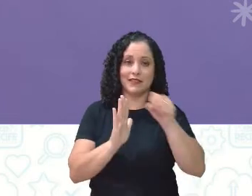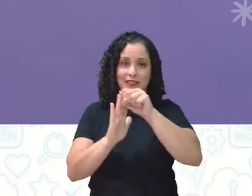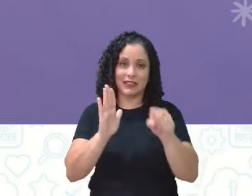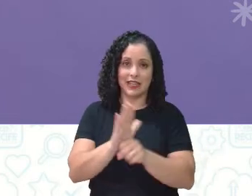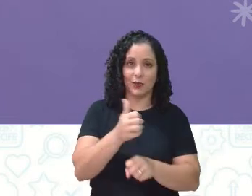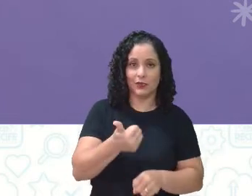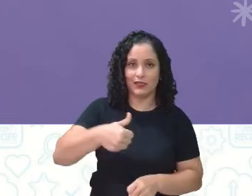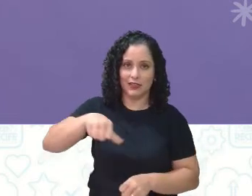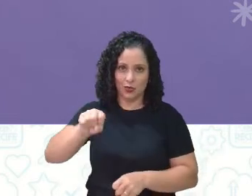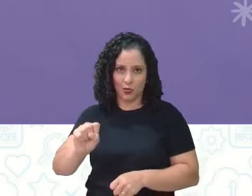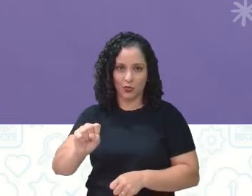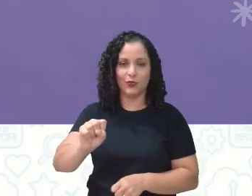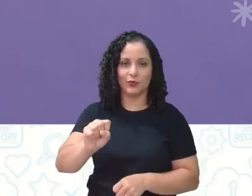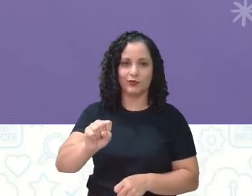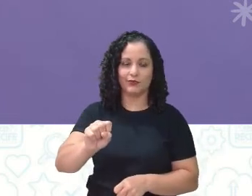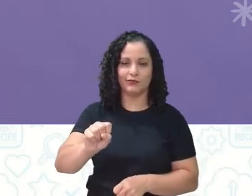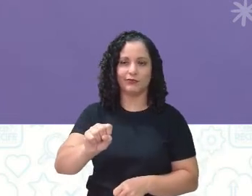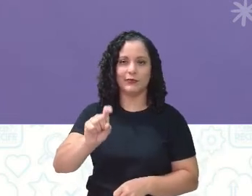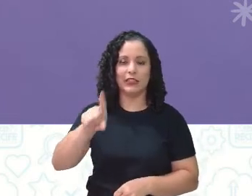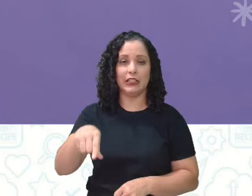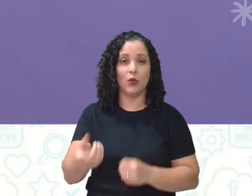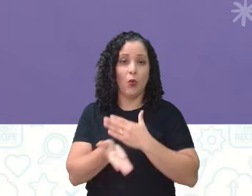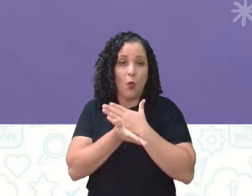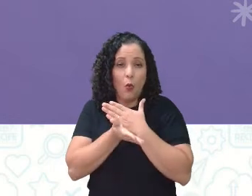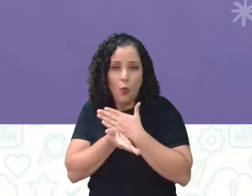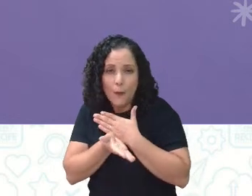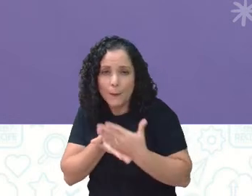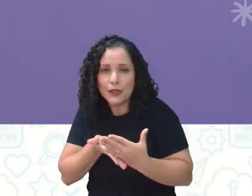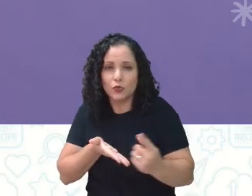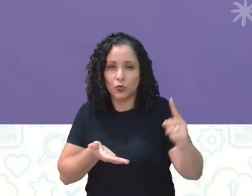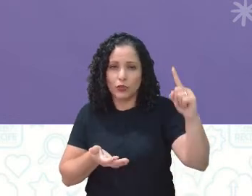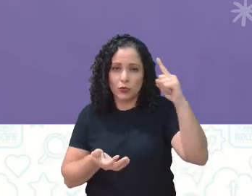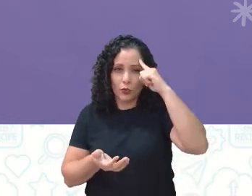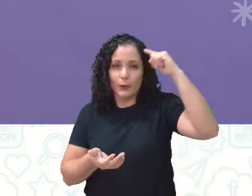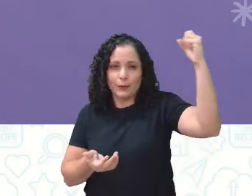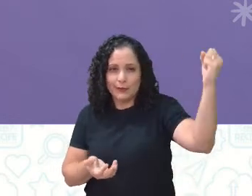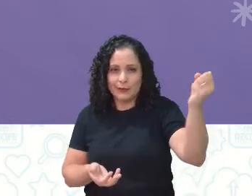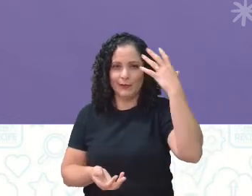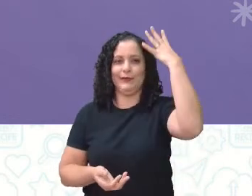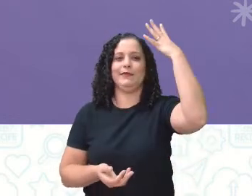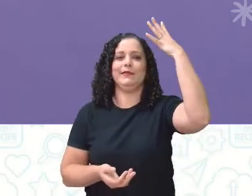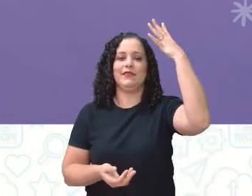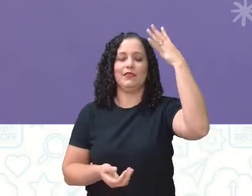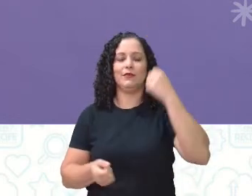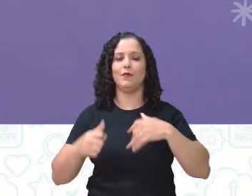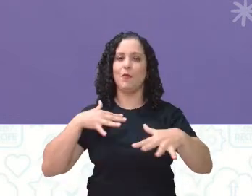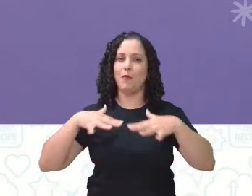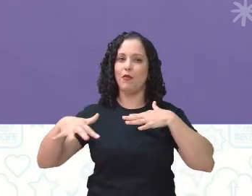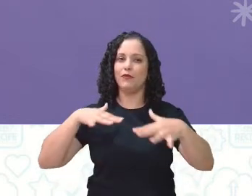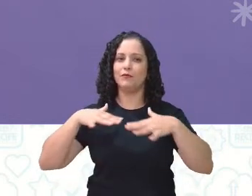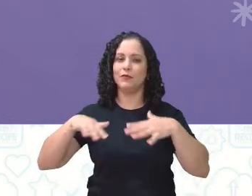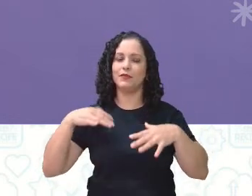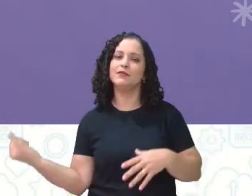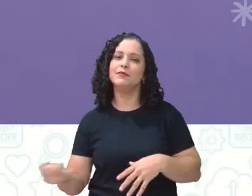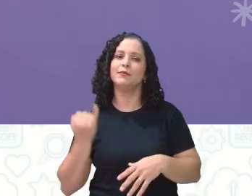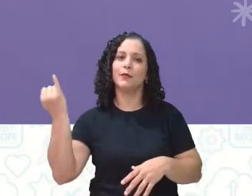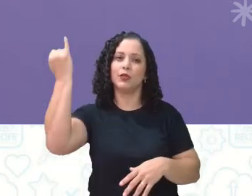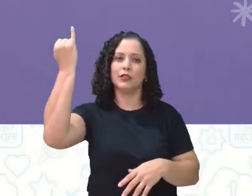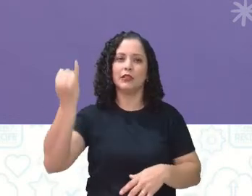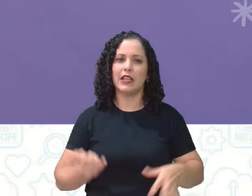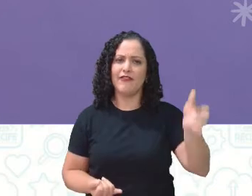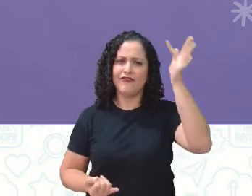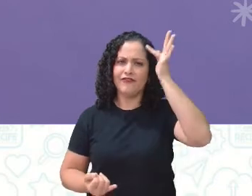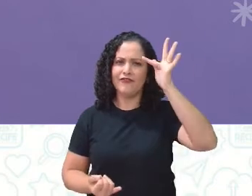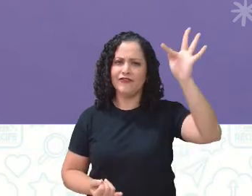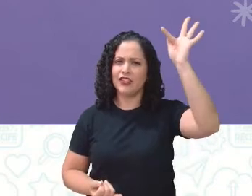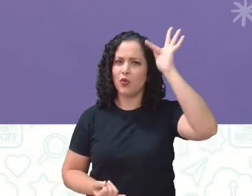né, com o surgimento do Iluminismo, que trouxe, né, um movimento muito importante, um movimento